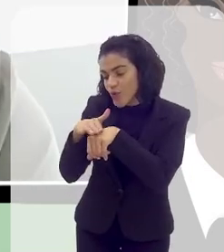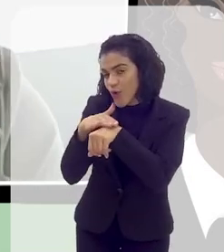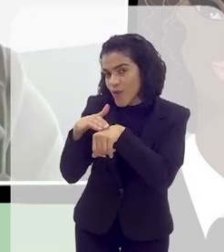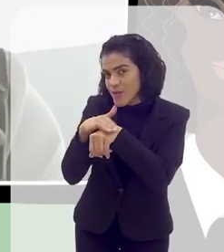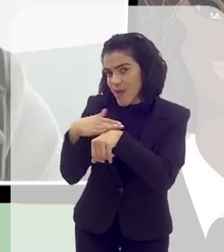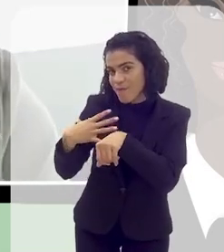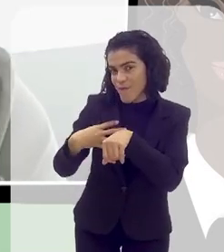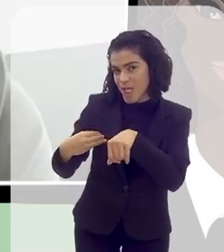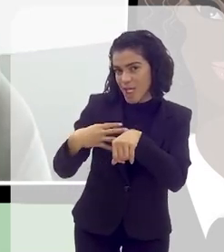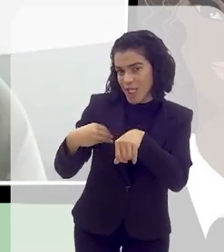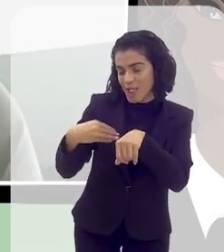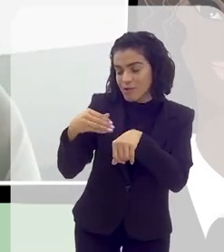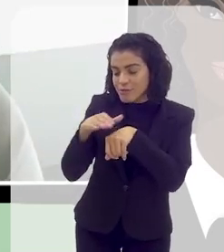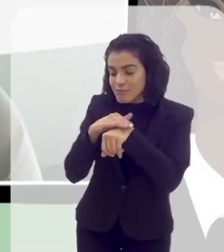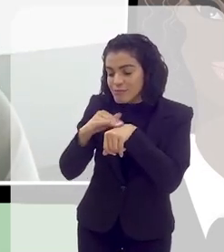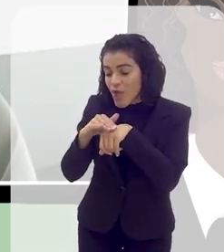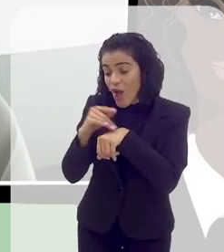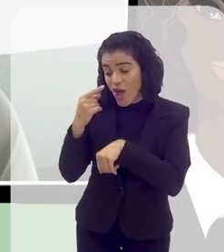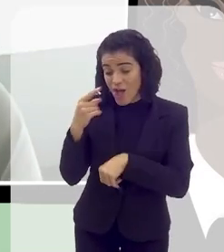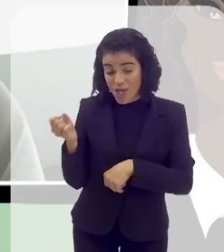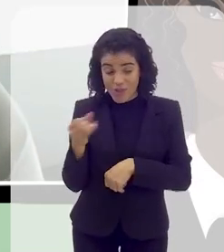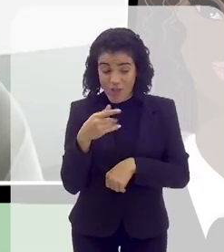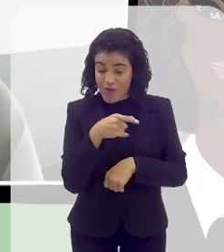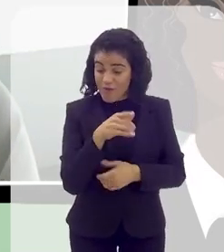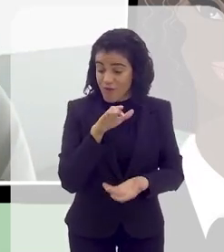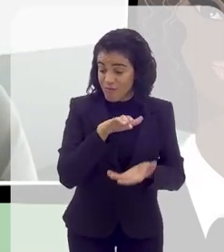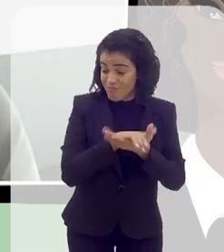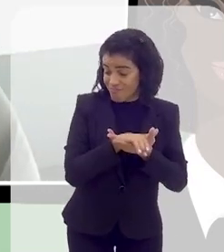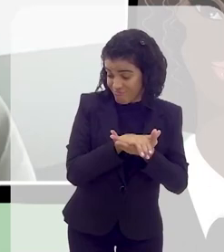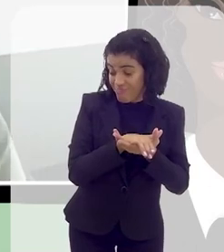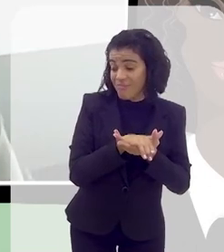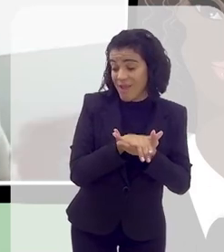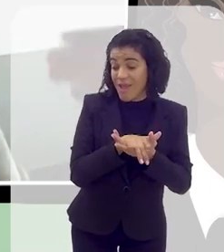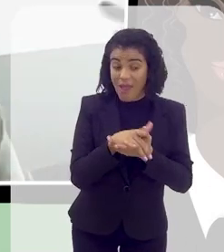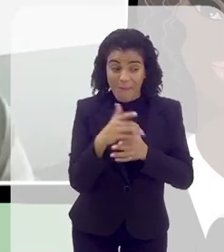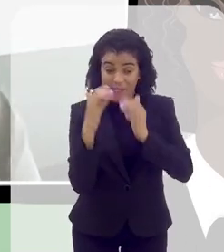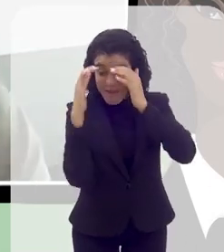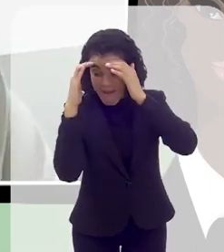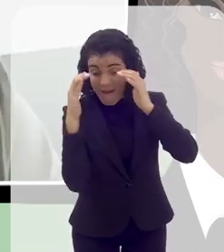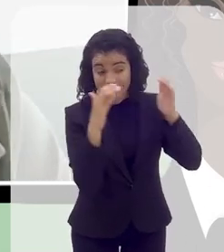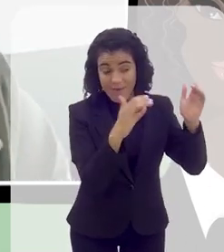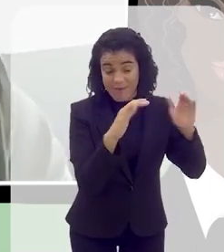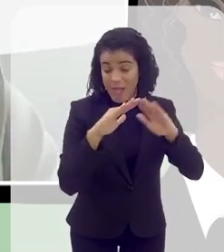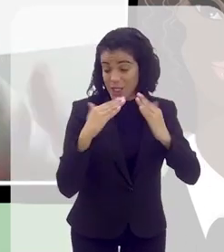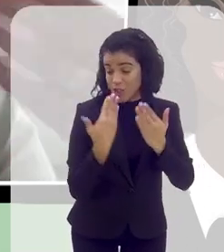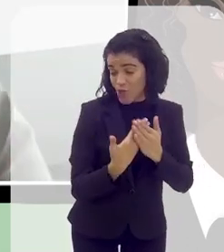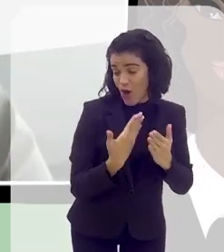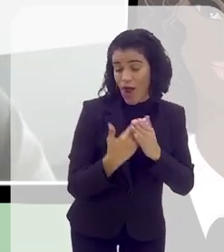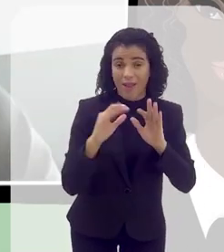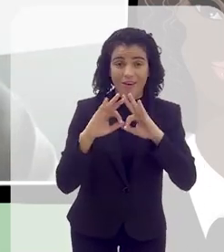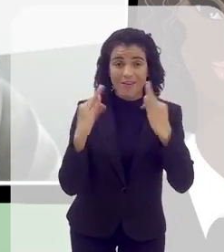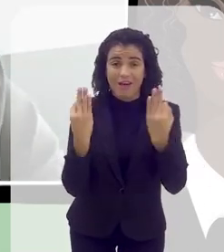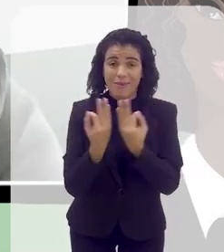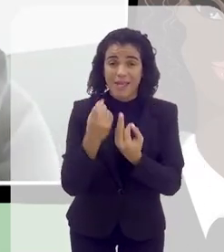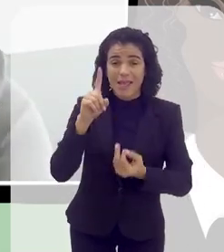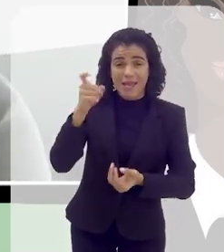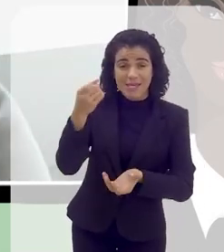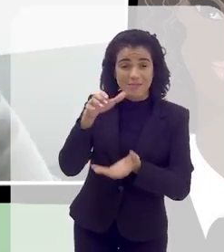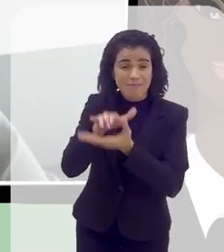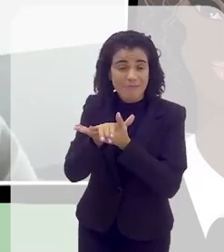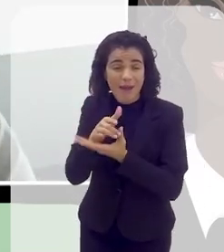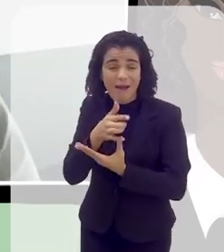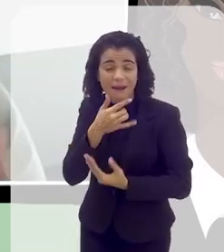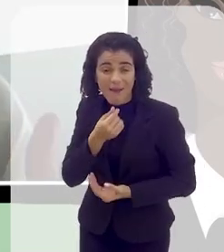esse padrasto e colocar para os seus filhos que essa relação existe, de assumi-lo diante da escola, diante da família, diante